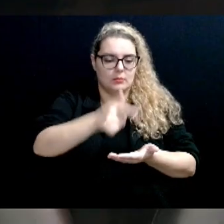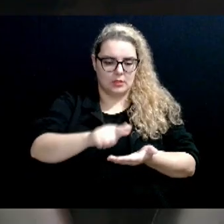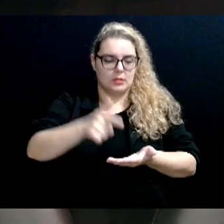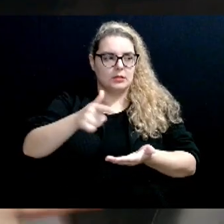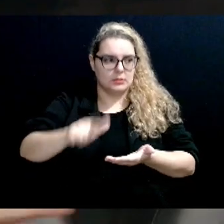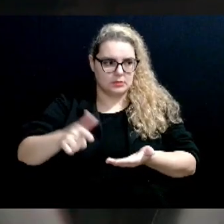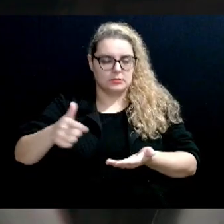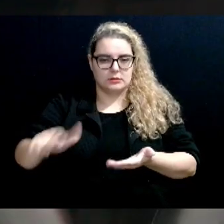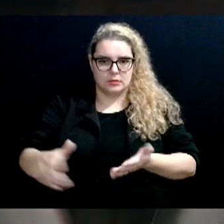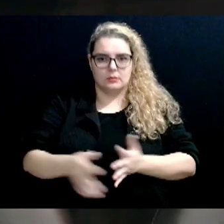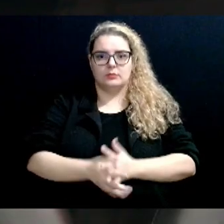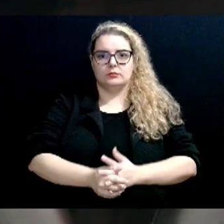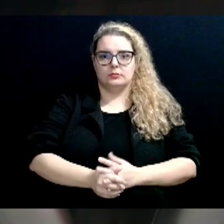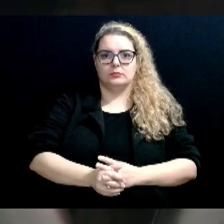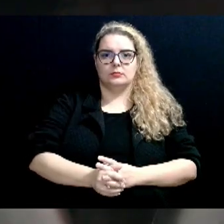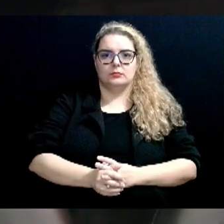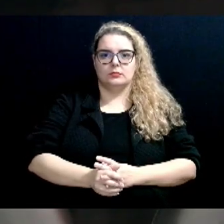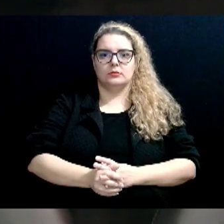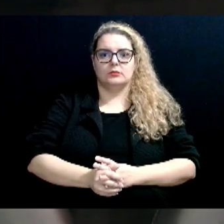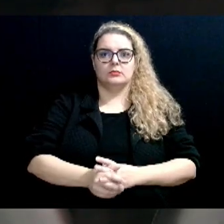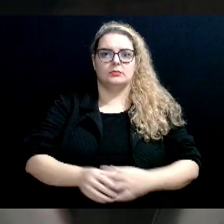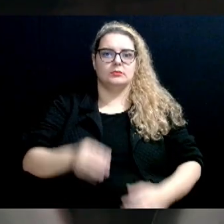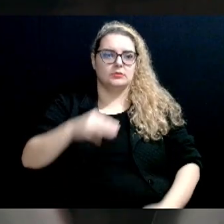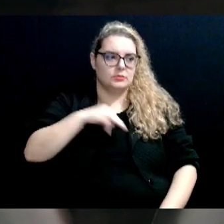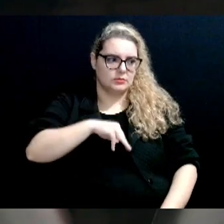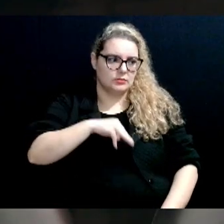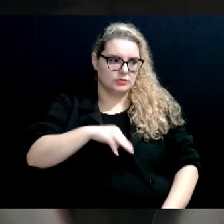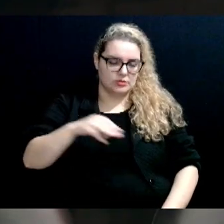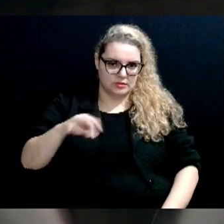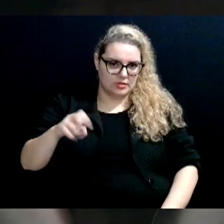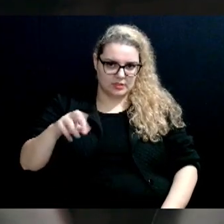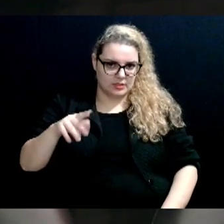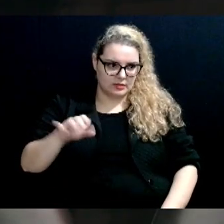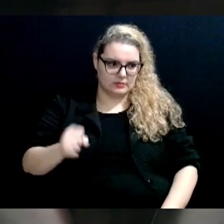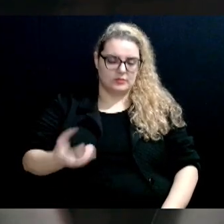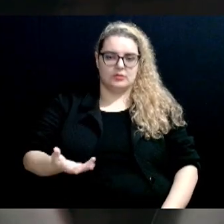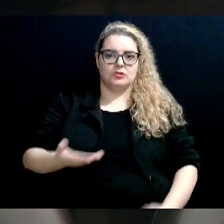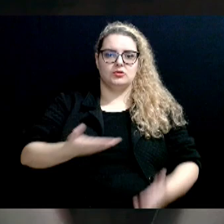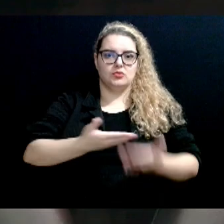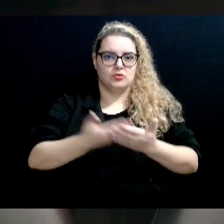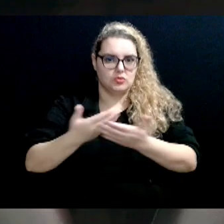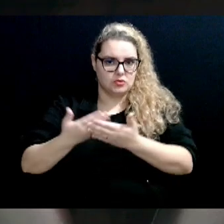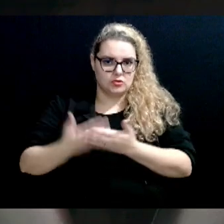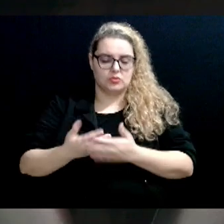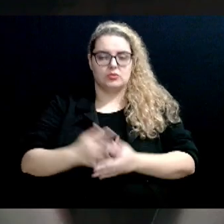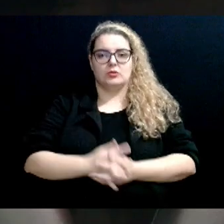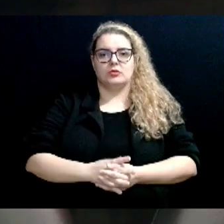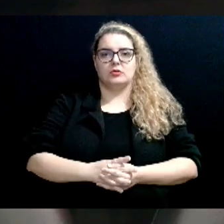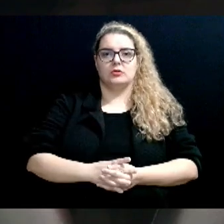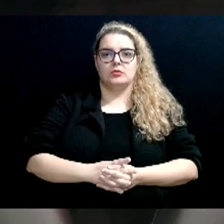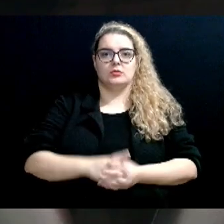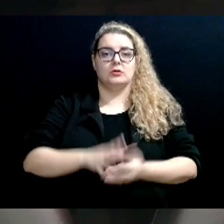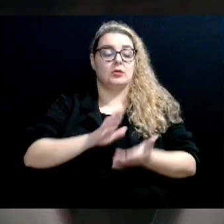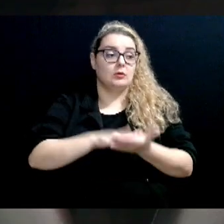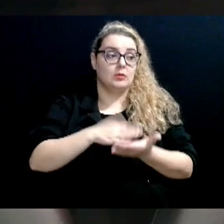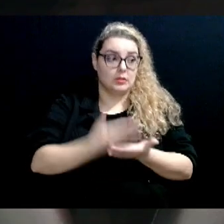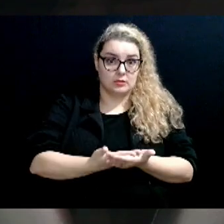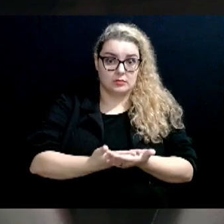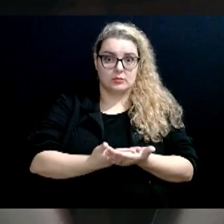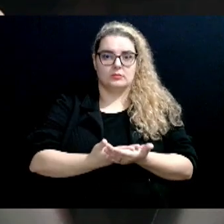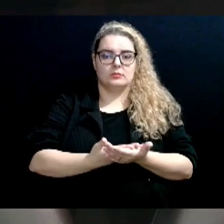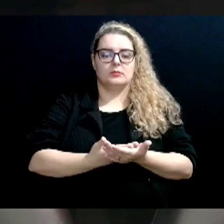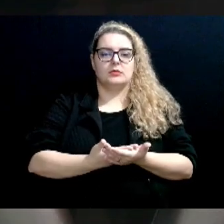de tarefas, né? O estudo, a interpretação que a gente faz